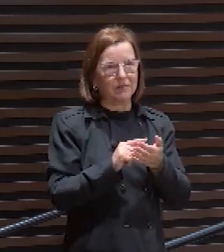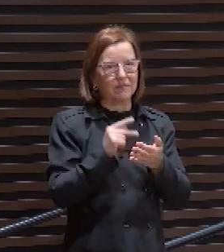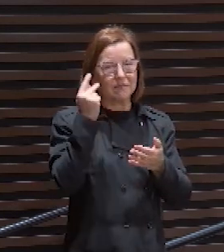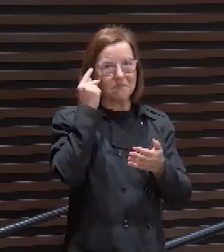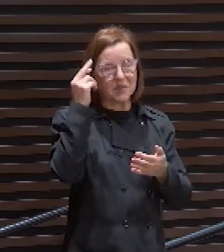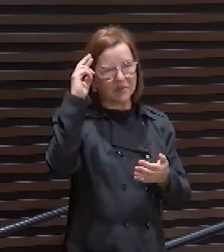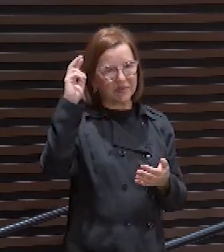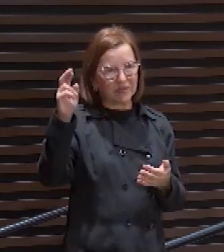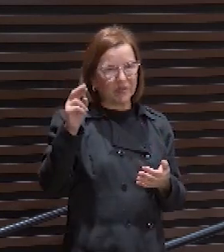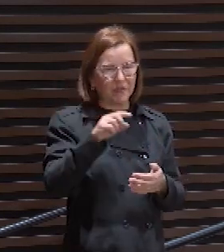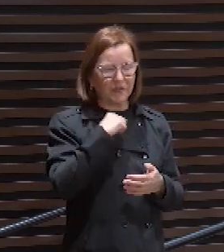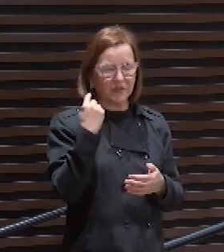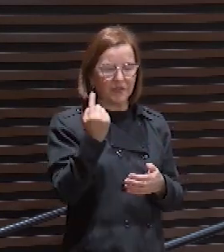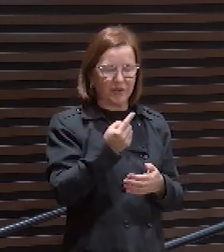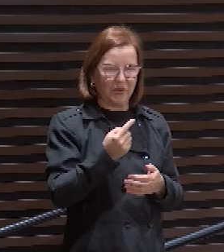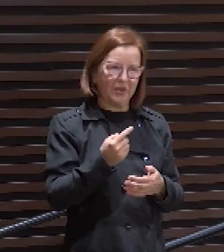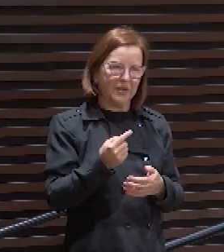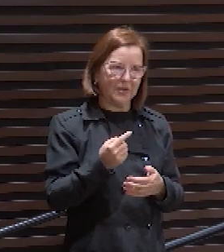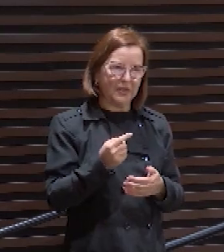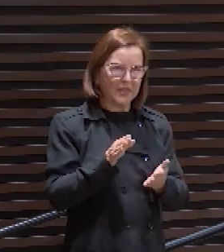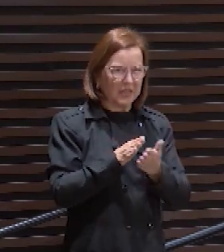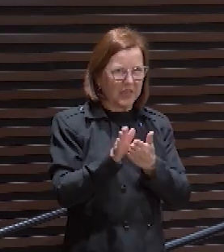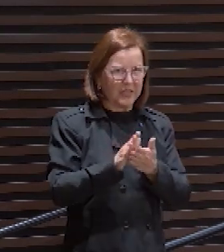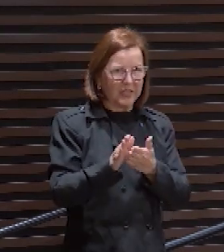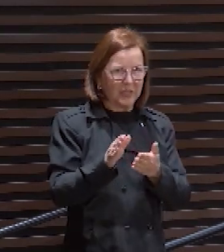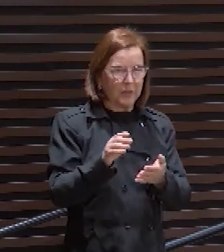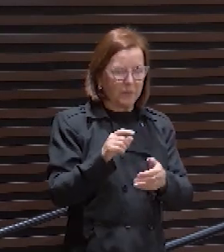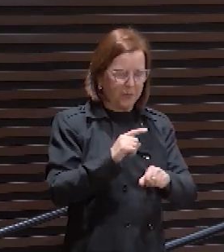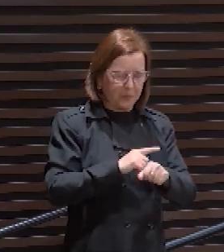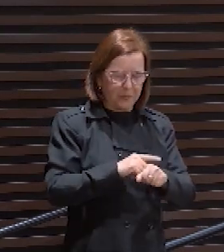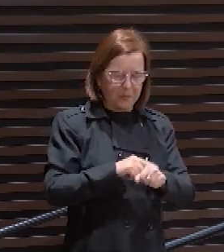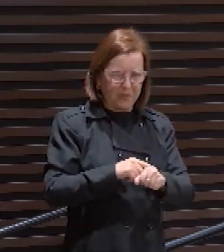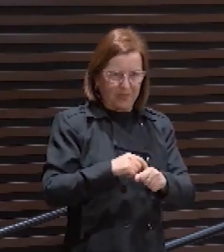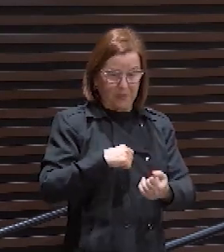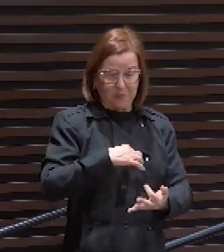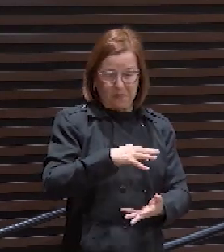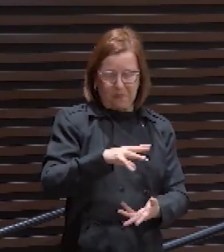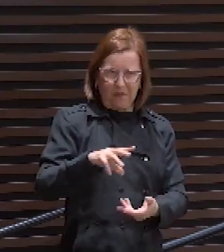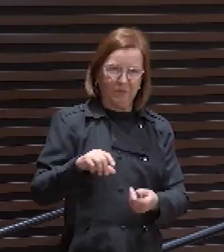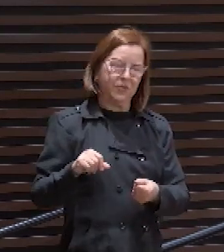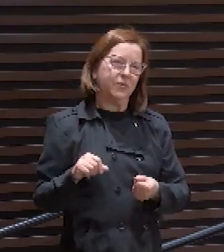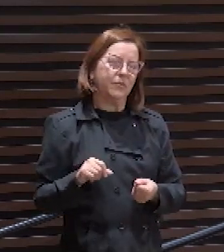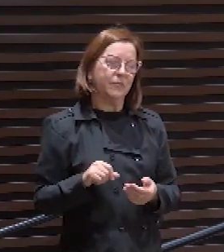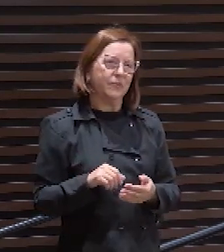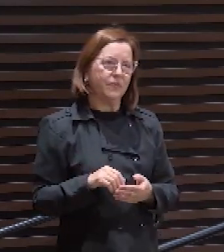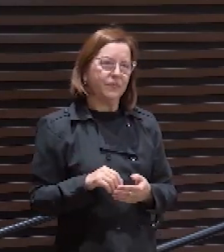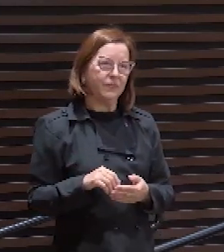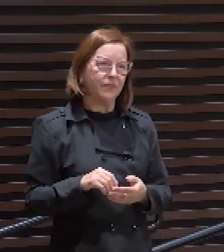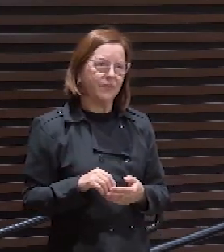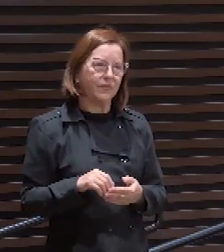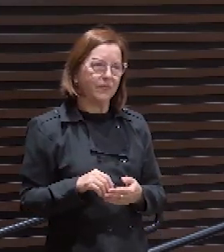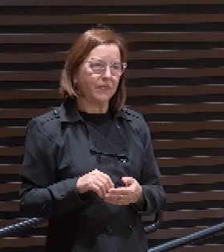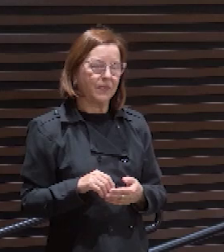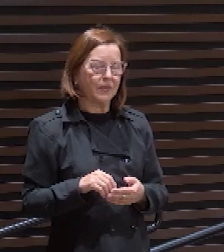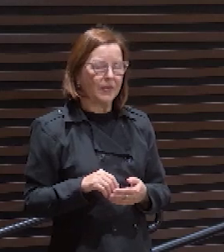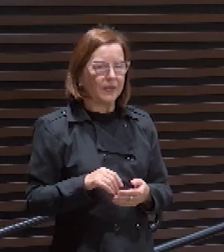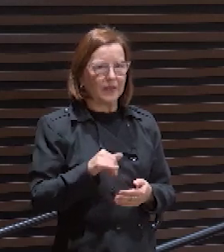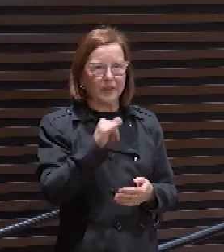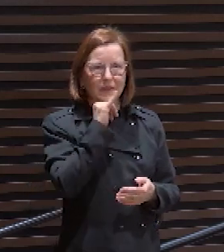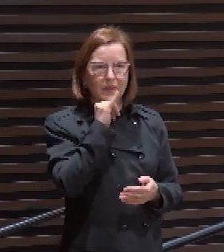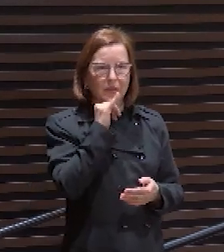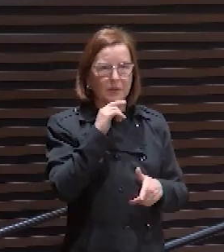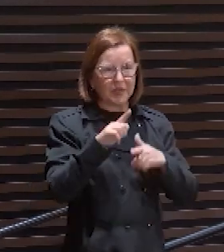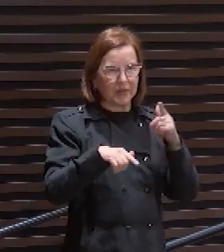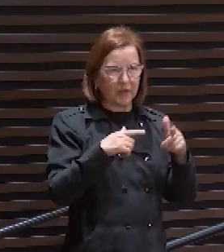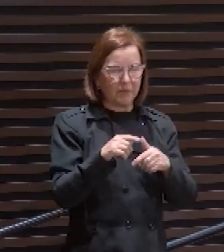do mundo como ele é, no que ele pensa, no que ele sente, no que ele acredita. No trabalho, por exemplo, a gente